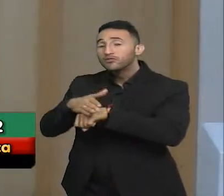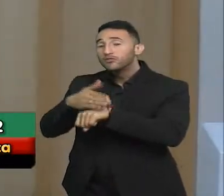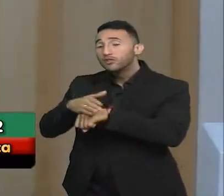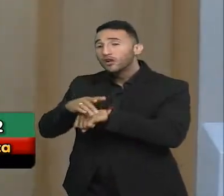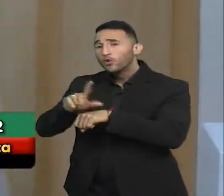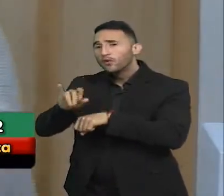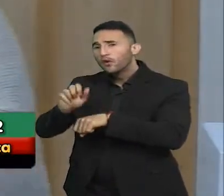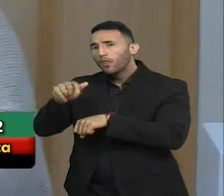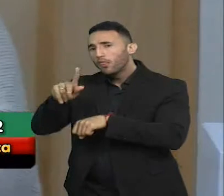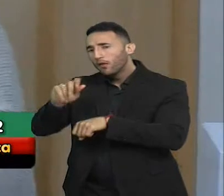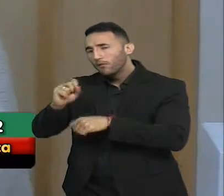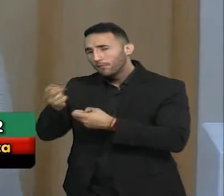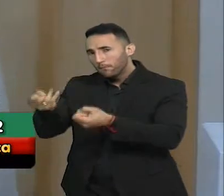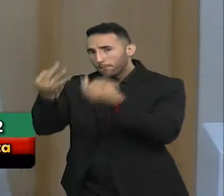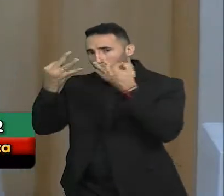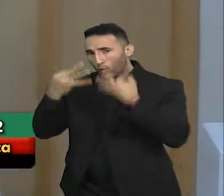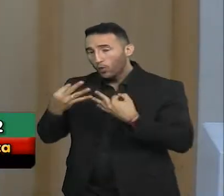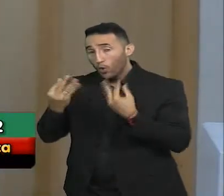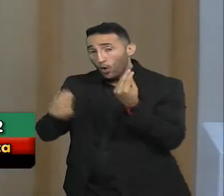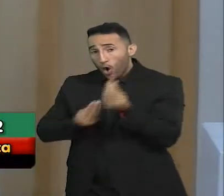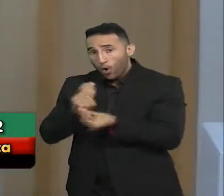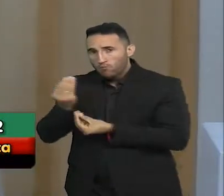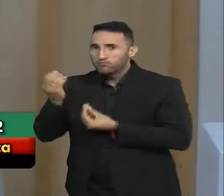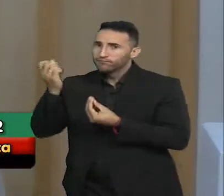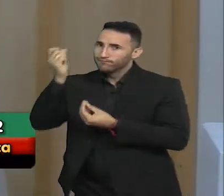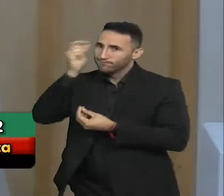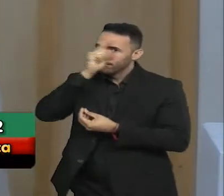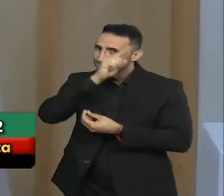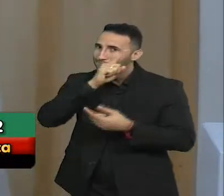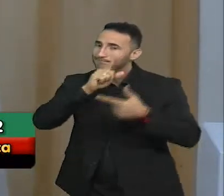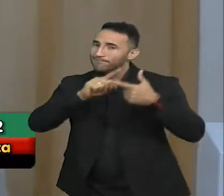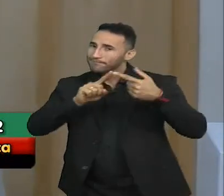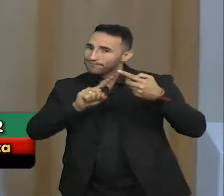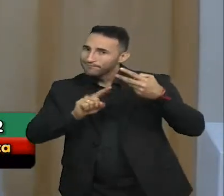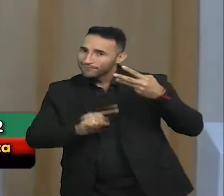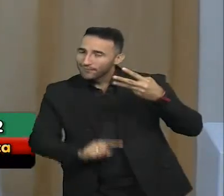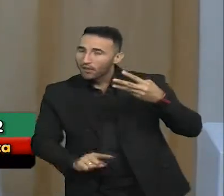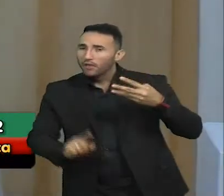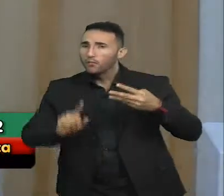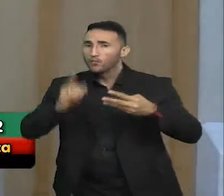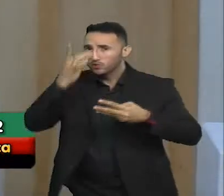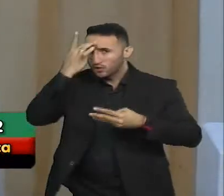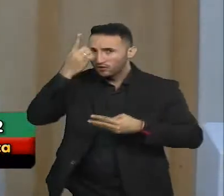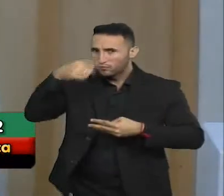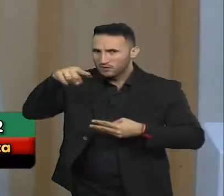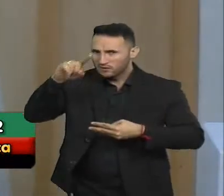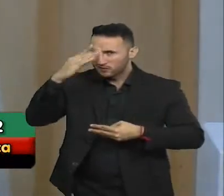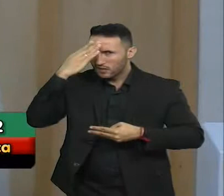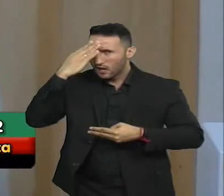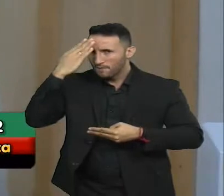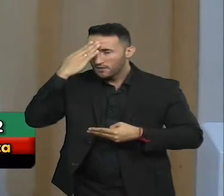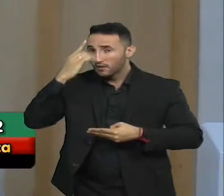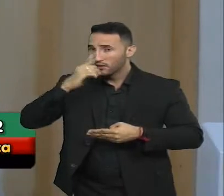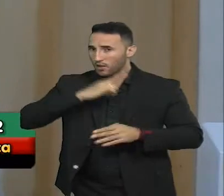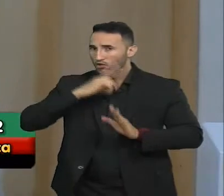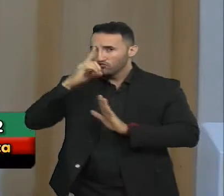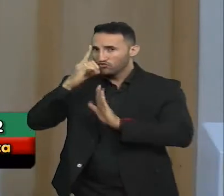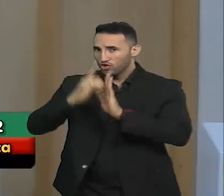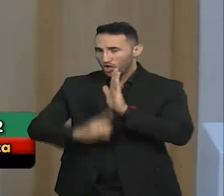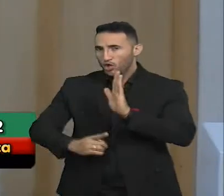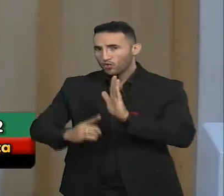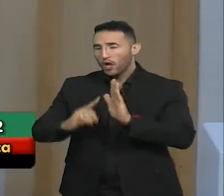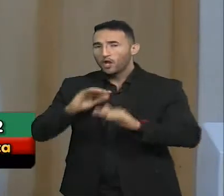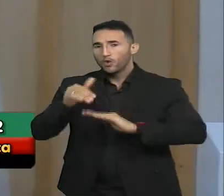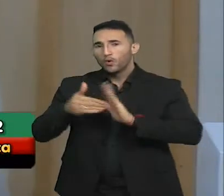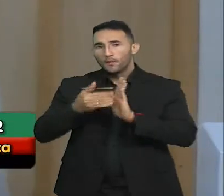as dificuldades, né, eu não sei se vocês sabem, que é direito, aqueles que estão nos assistindo não sabem, é direito